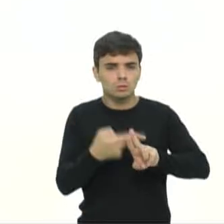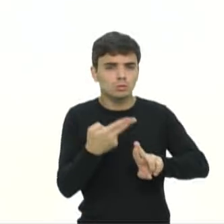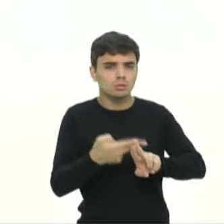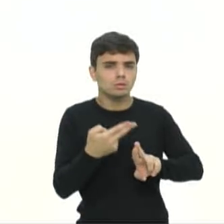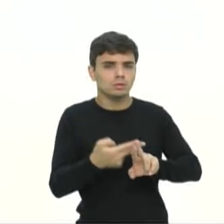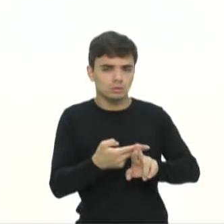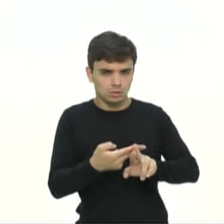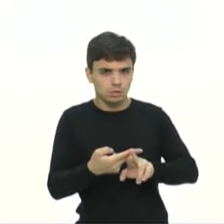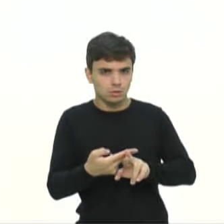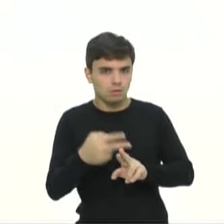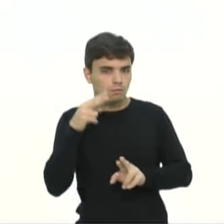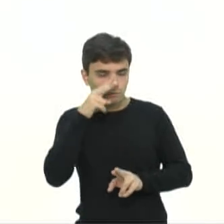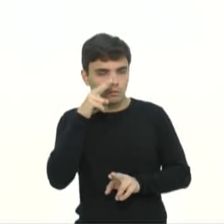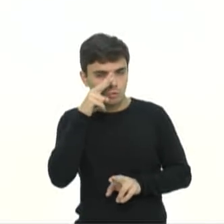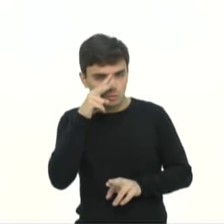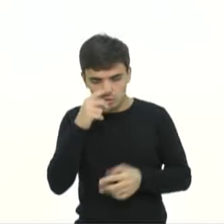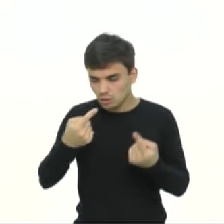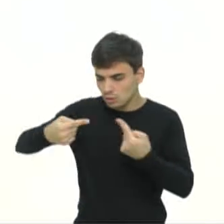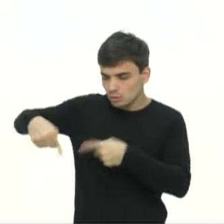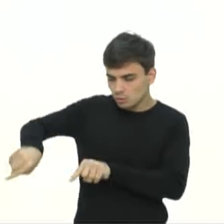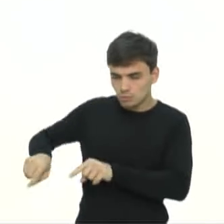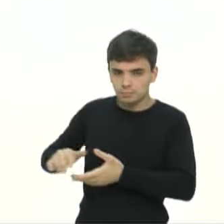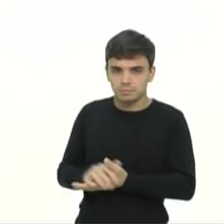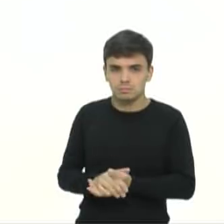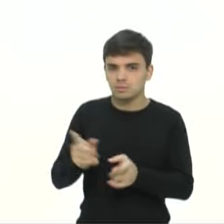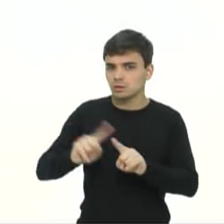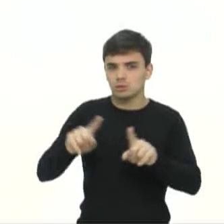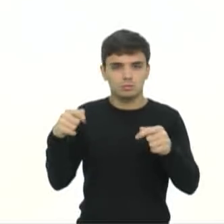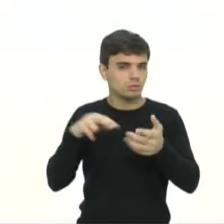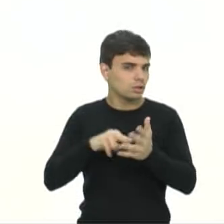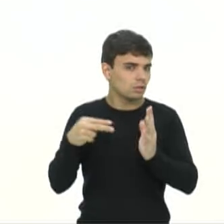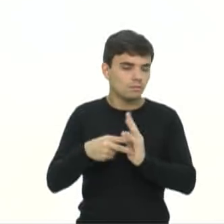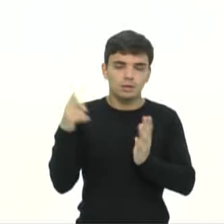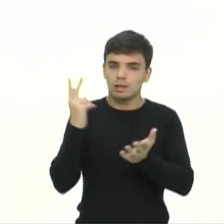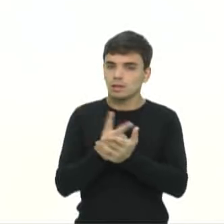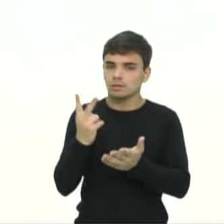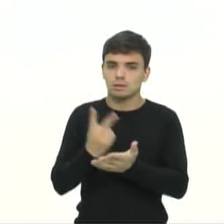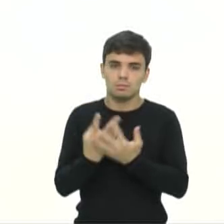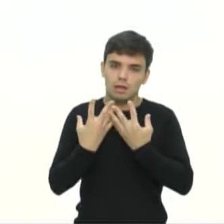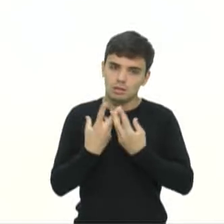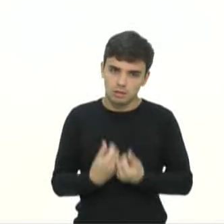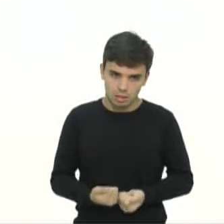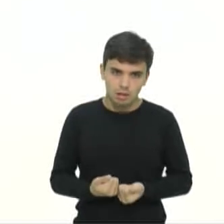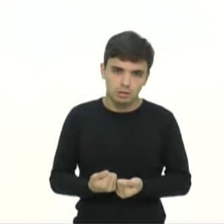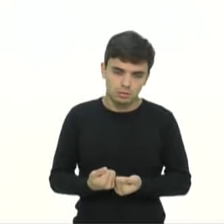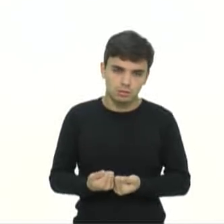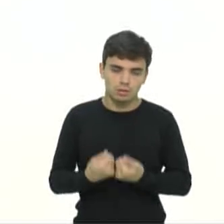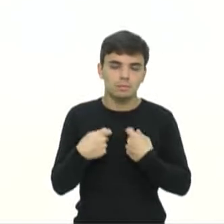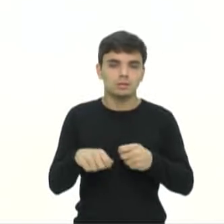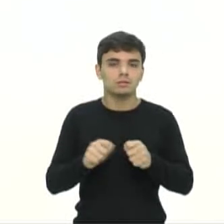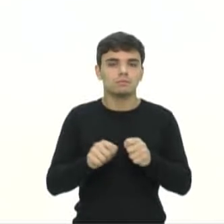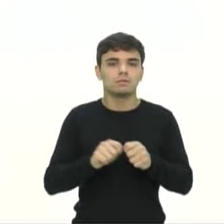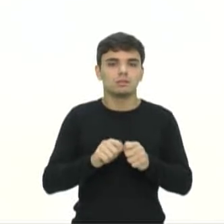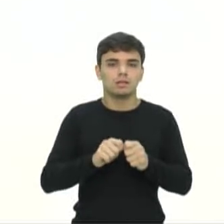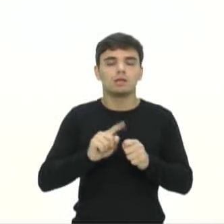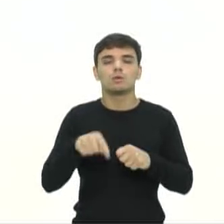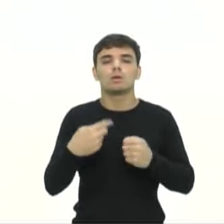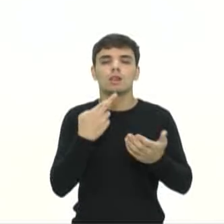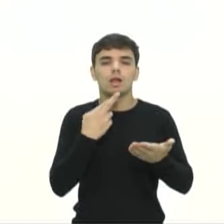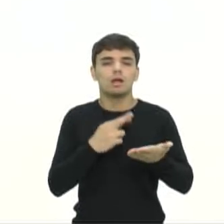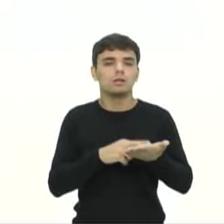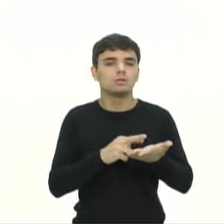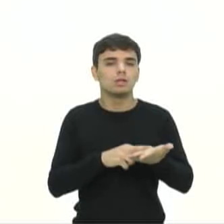contra ele mesmo. Mas isso não significa que deve ser sempre ceder para vencer, né? Isso só deve ser feito quando for resultado